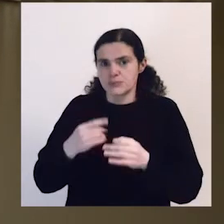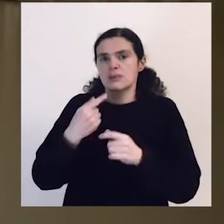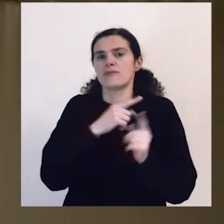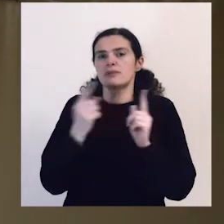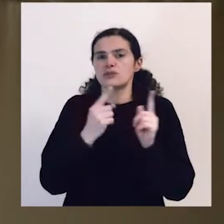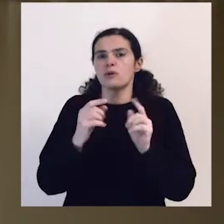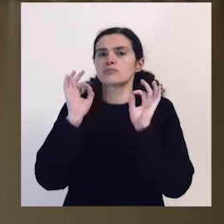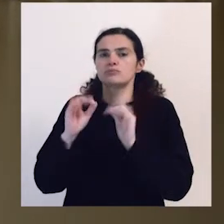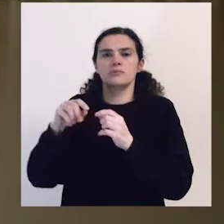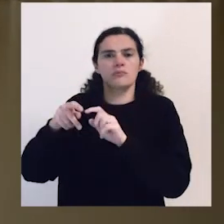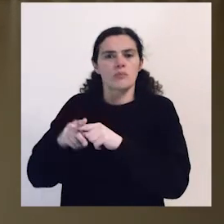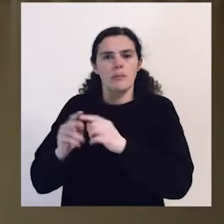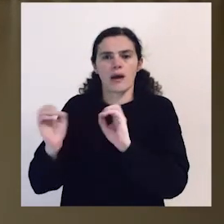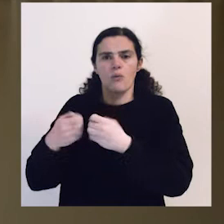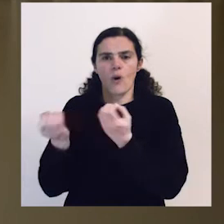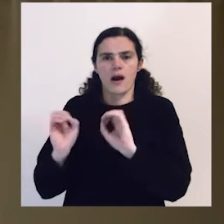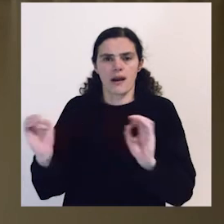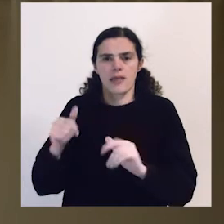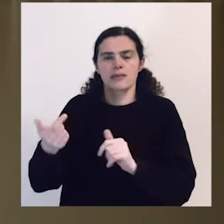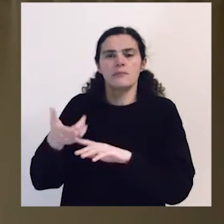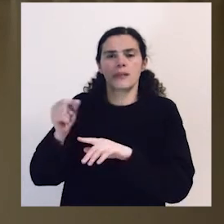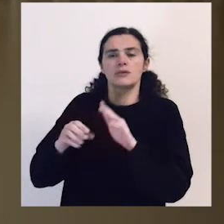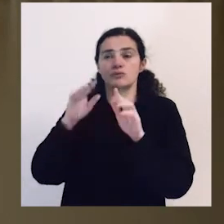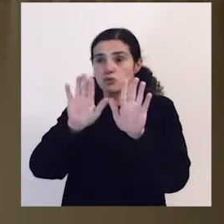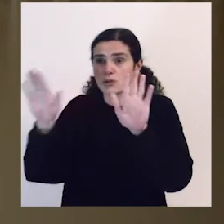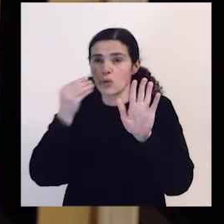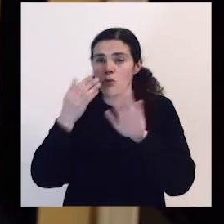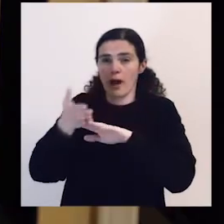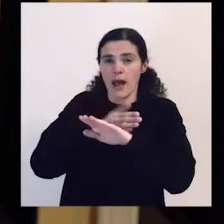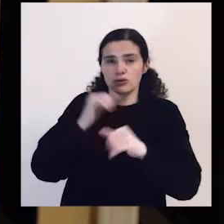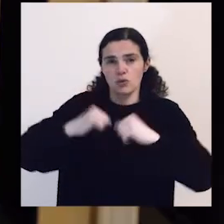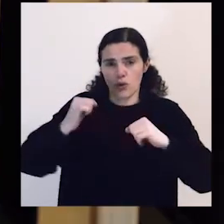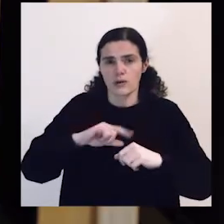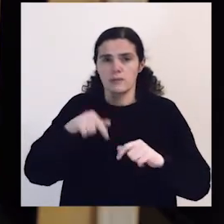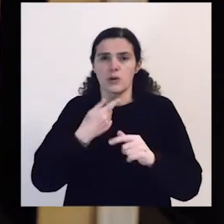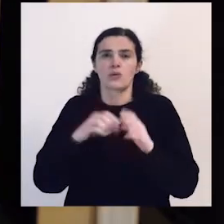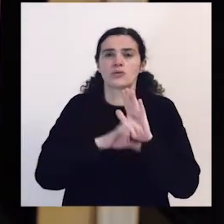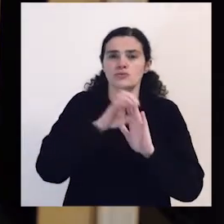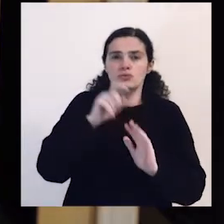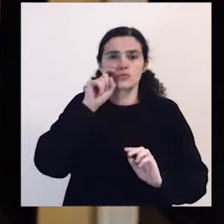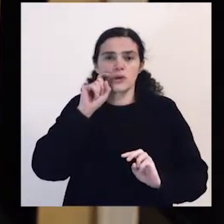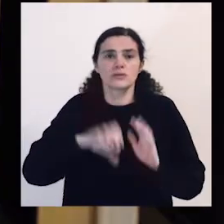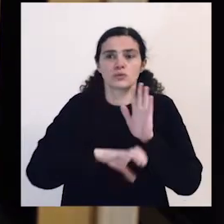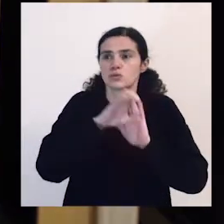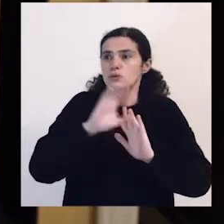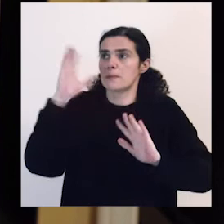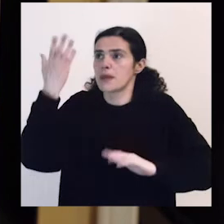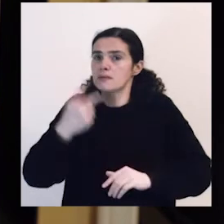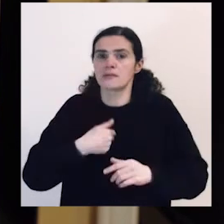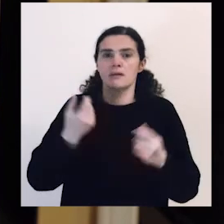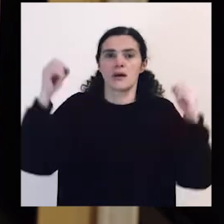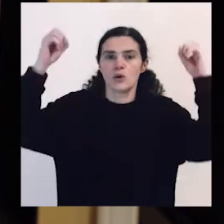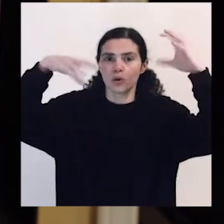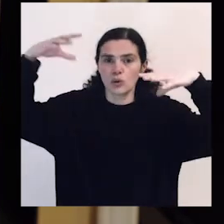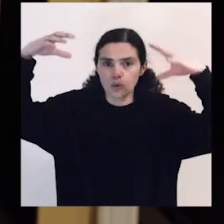qualquer dano e que está exposta de acordo com as condições que foram previamente acordadas. Falamos de condições de segurança, condições ambientais,